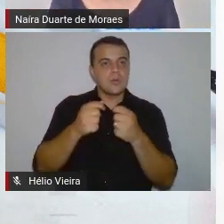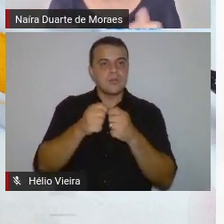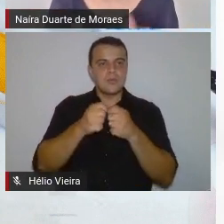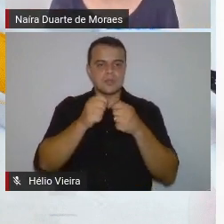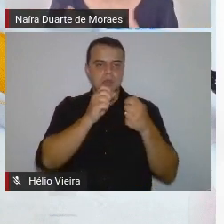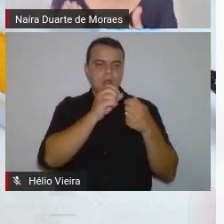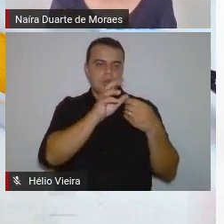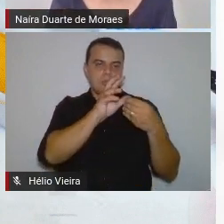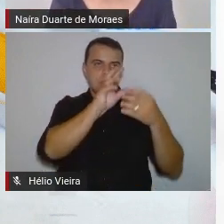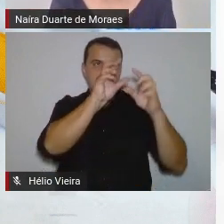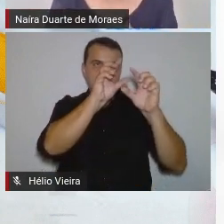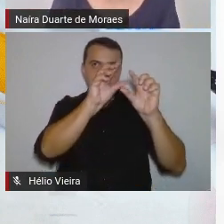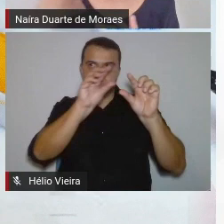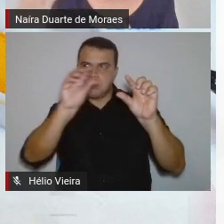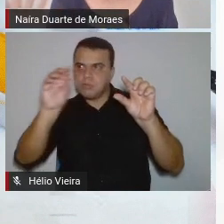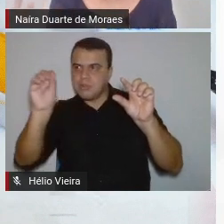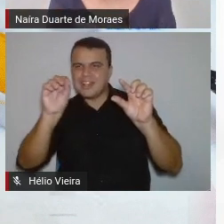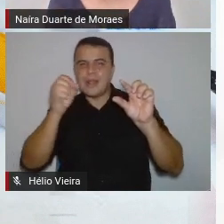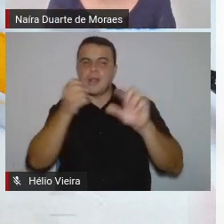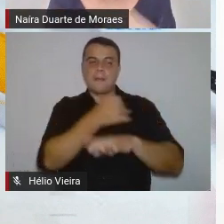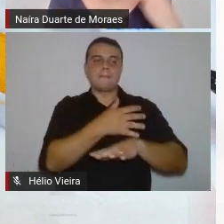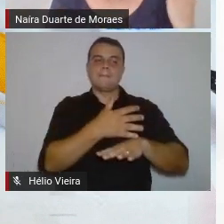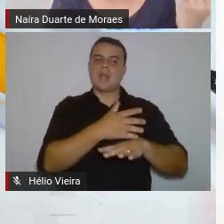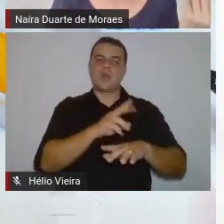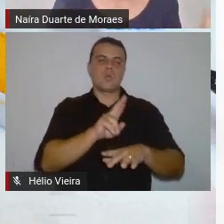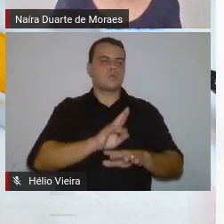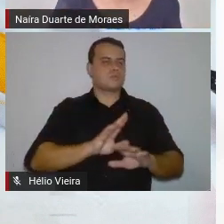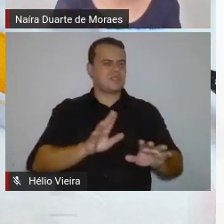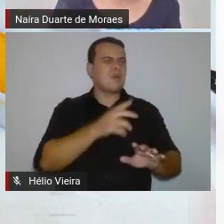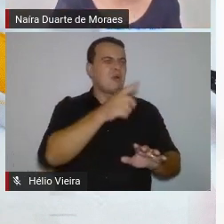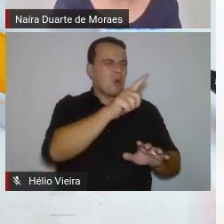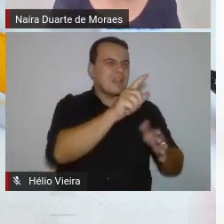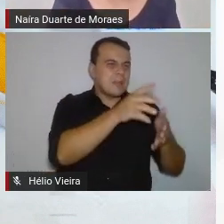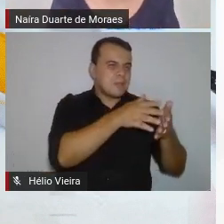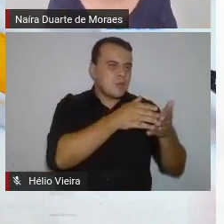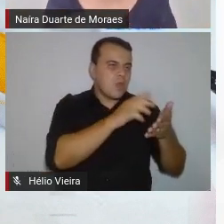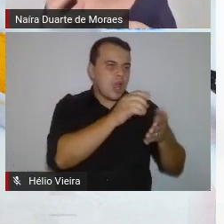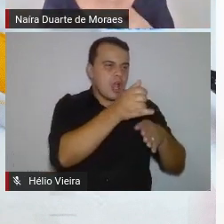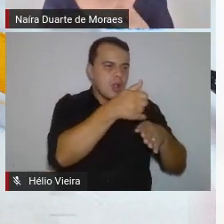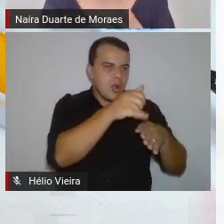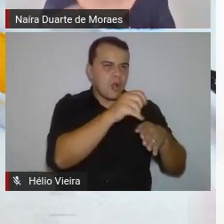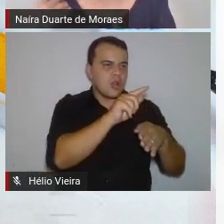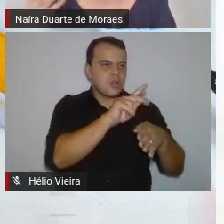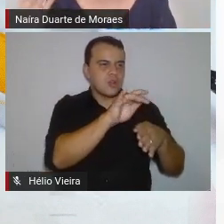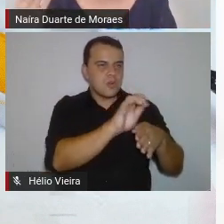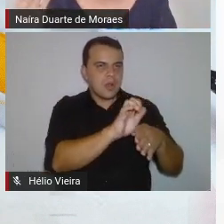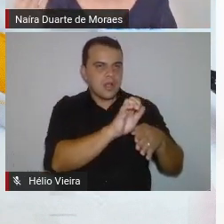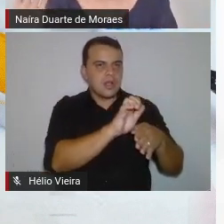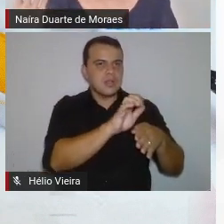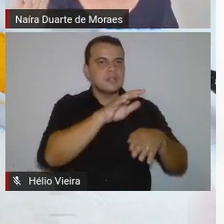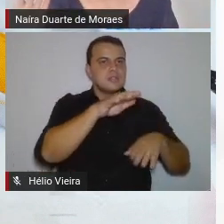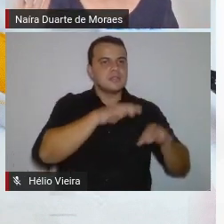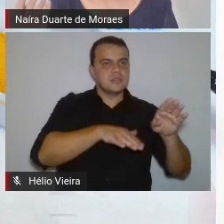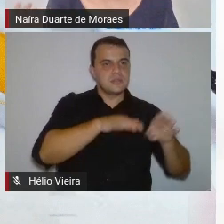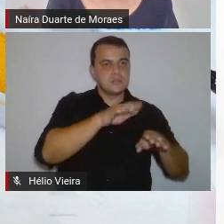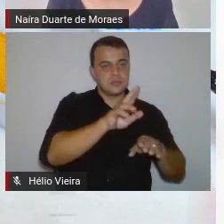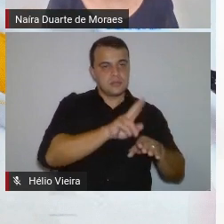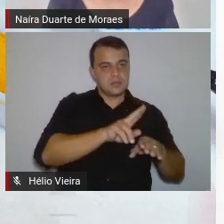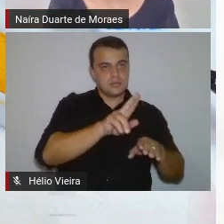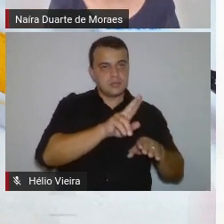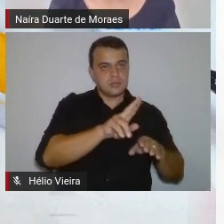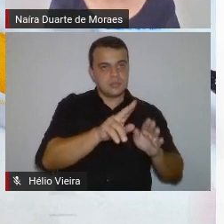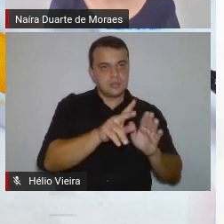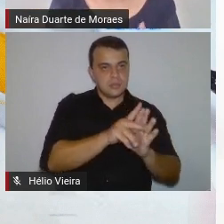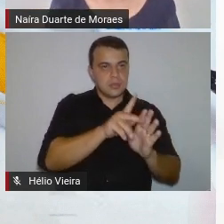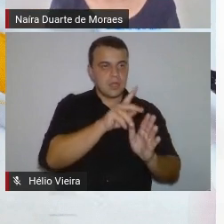degradê? Em vez de usar branco, igual a gente usa na pintura a óleo, às vezes a gente usa na guache, muitas vezes a gente usa na